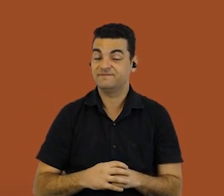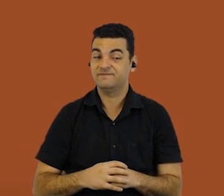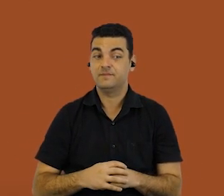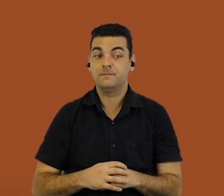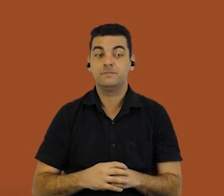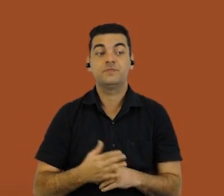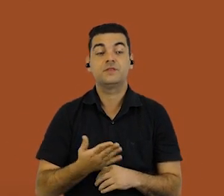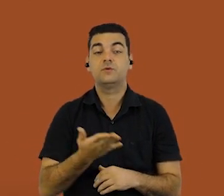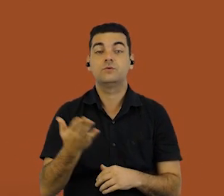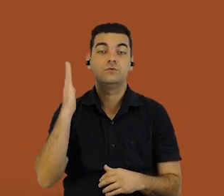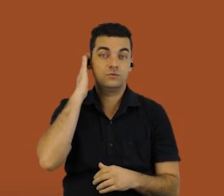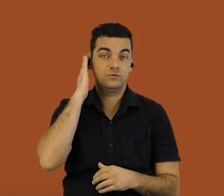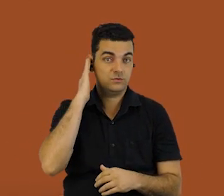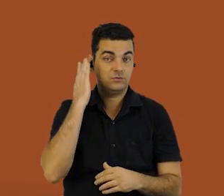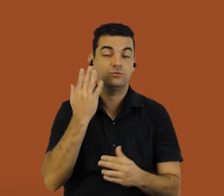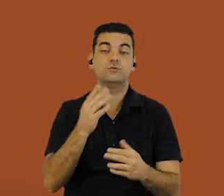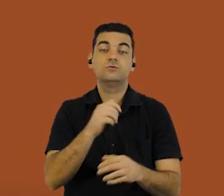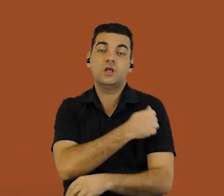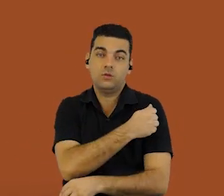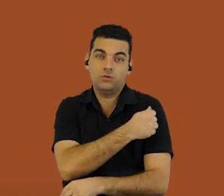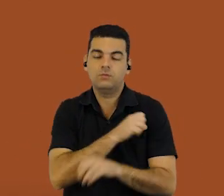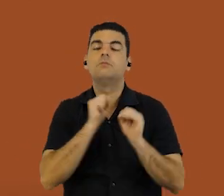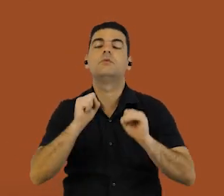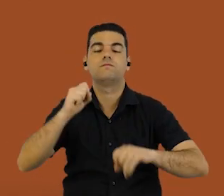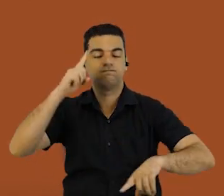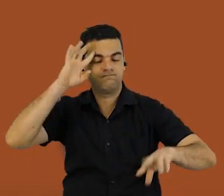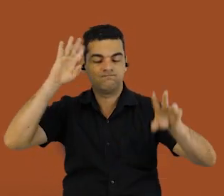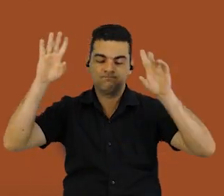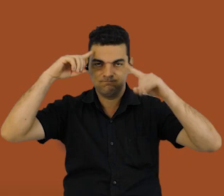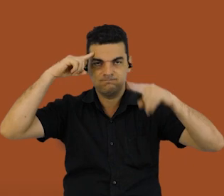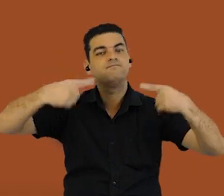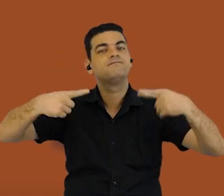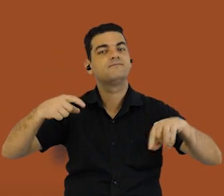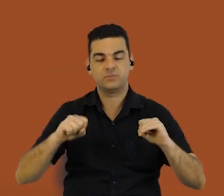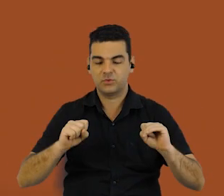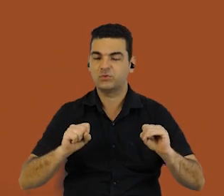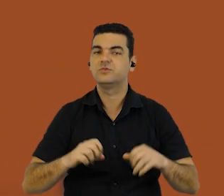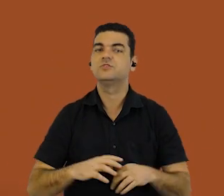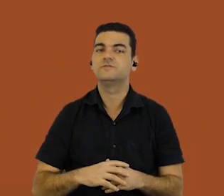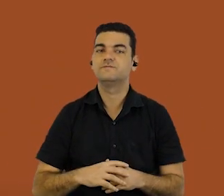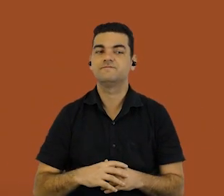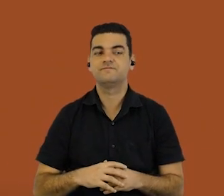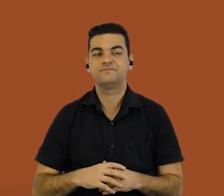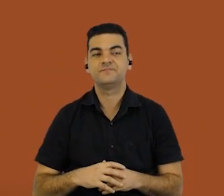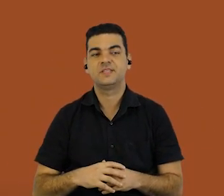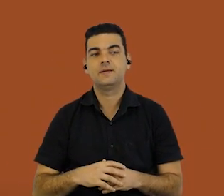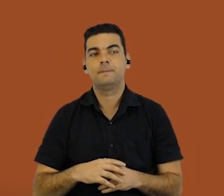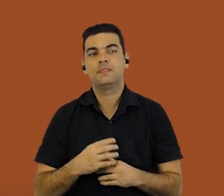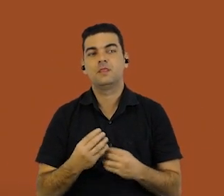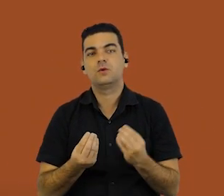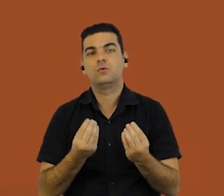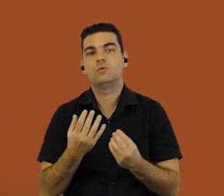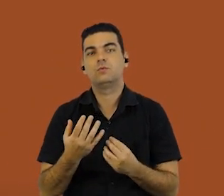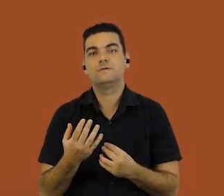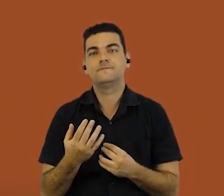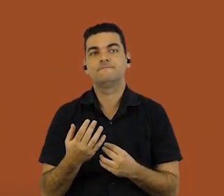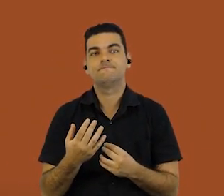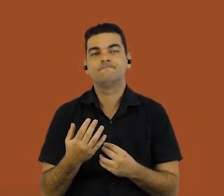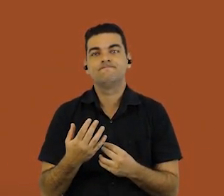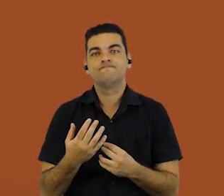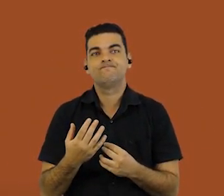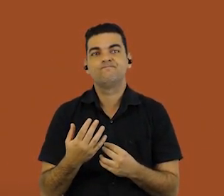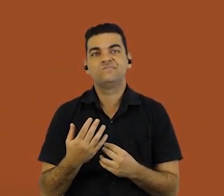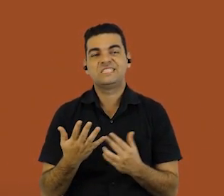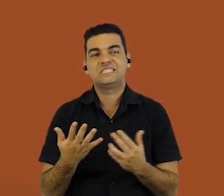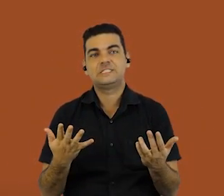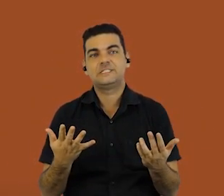né? A estrutura do currículo, como na realidade ele se estabeleceu para que